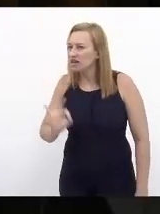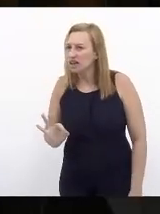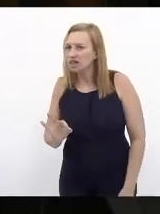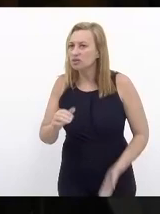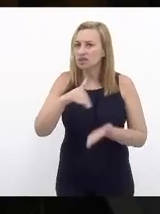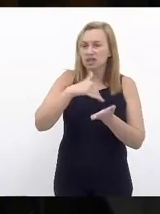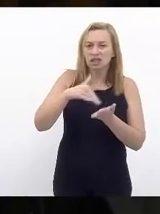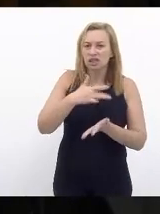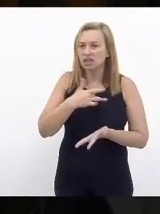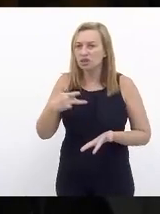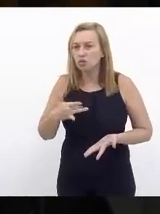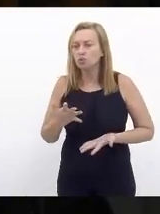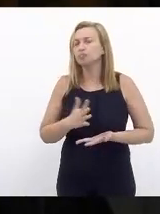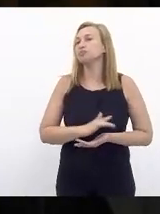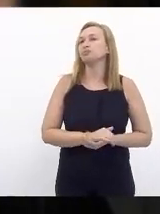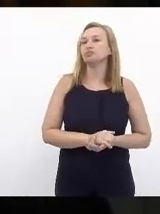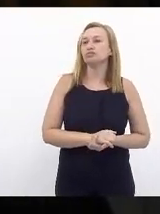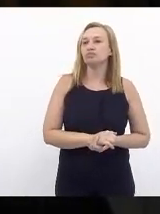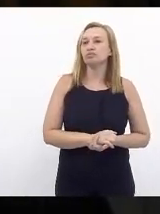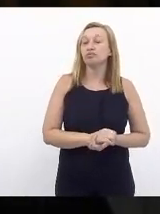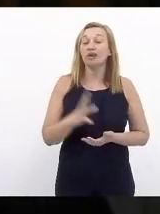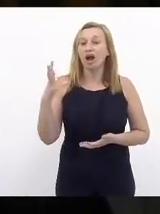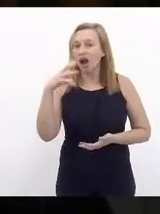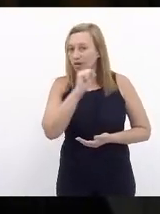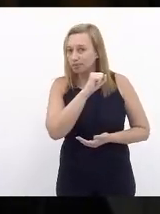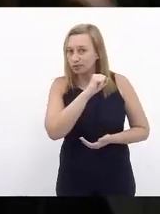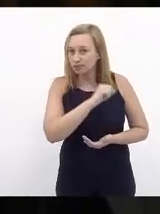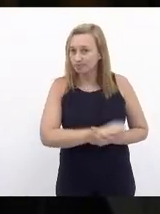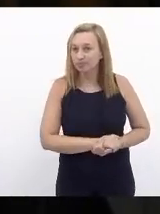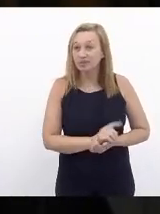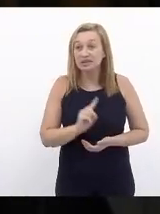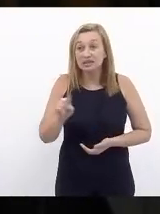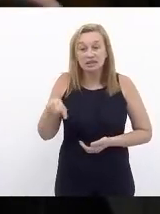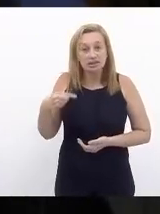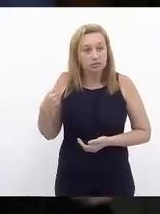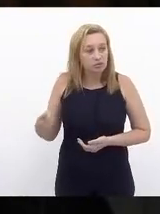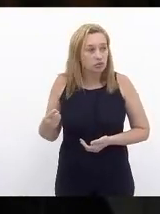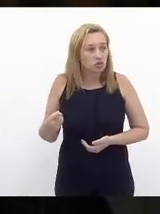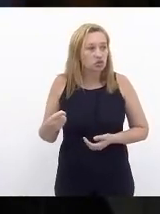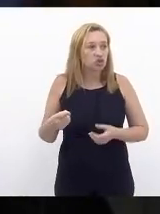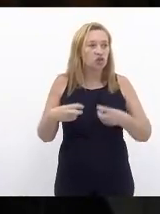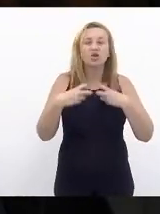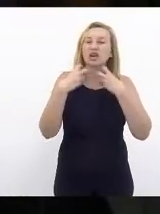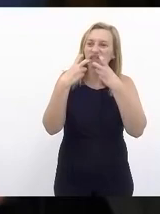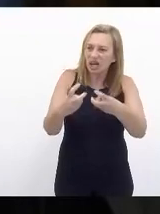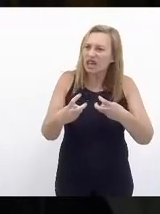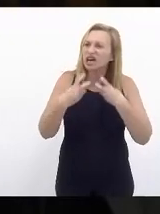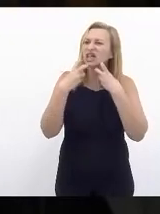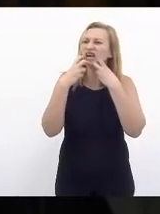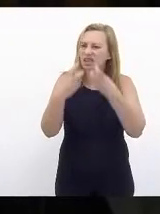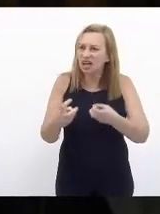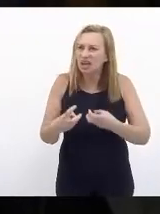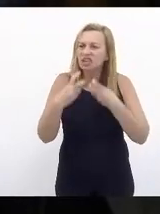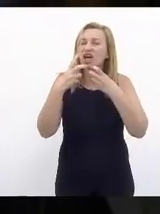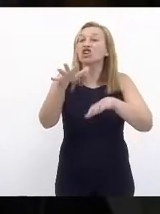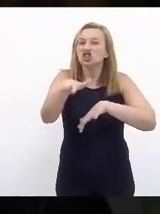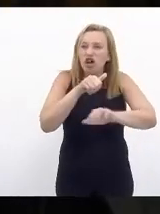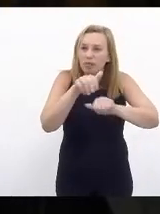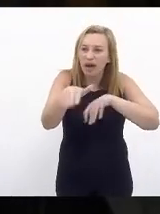saúde. E de imediato, depois que eu toquei o terror lá dentro, gritei, esbravejei,